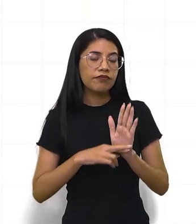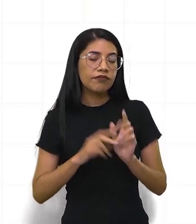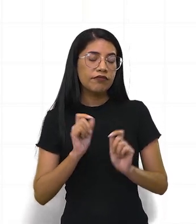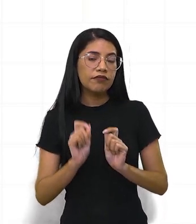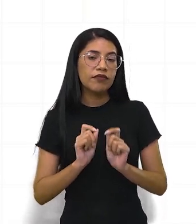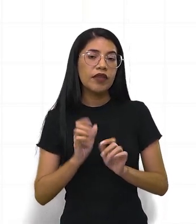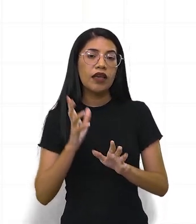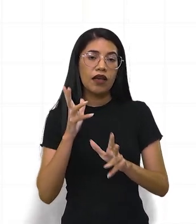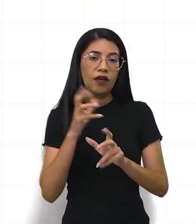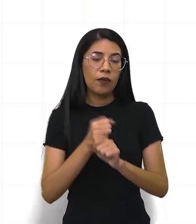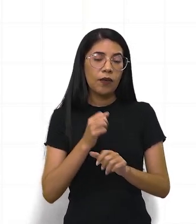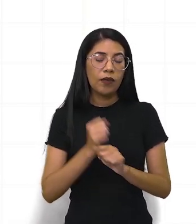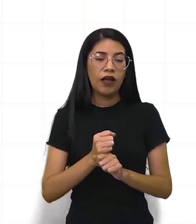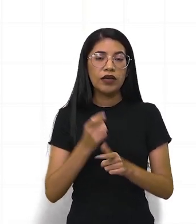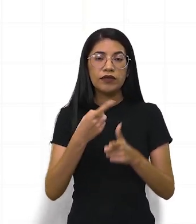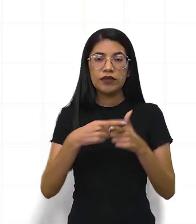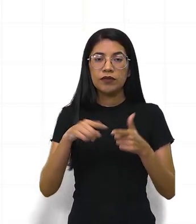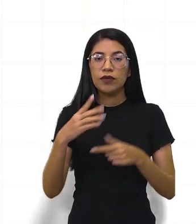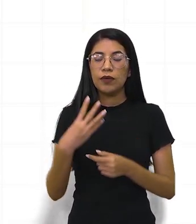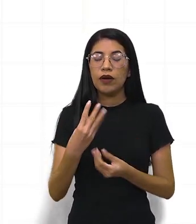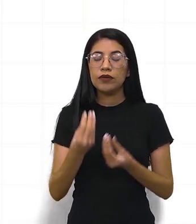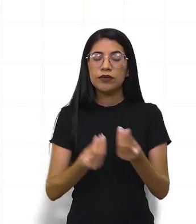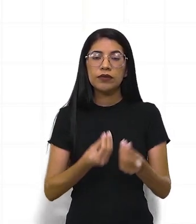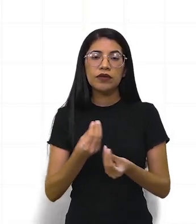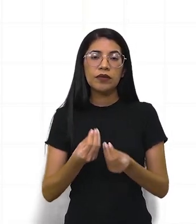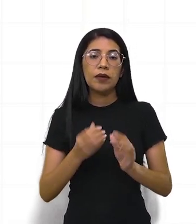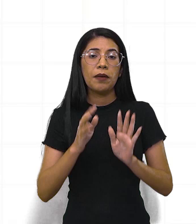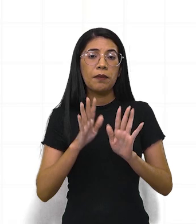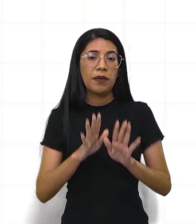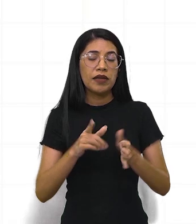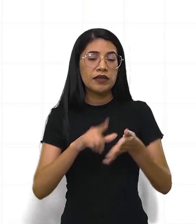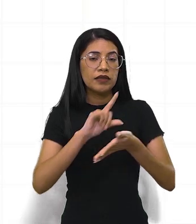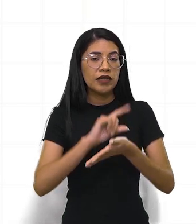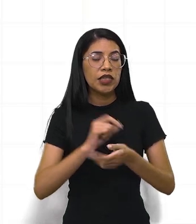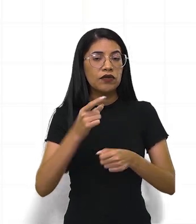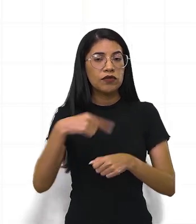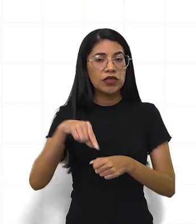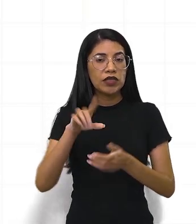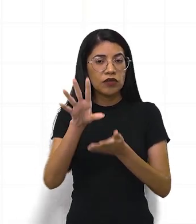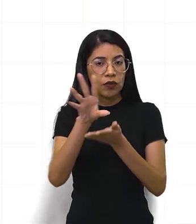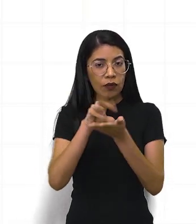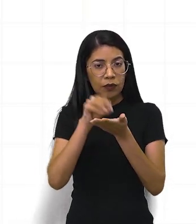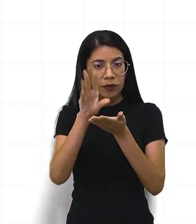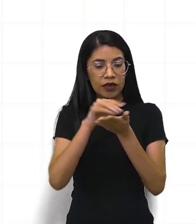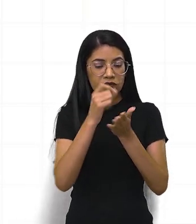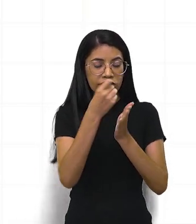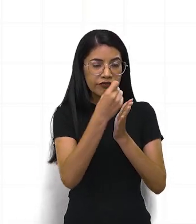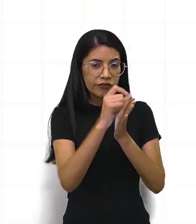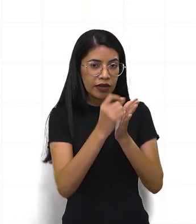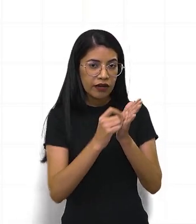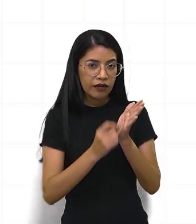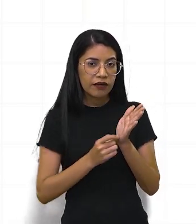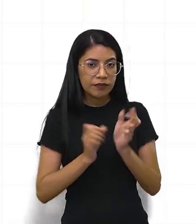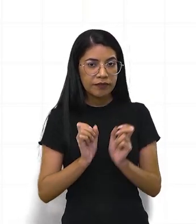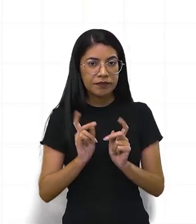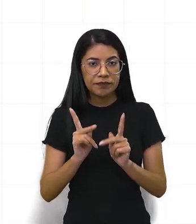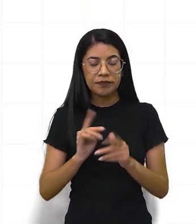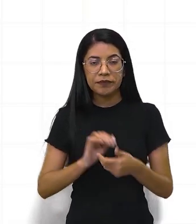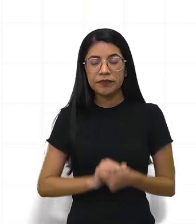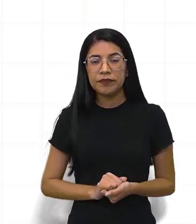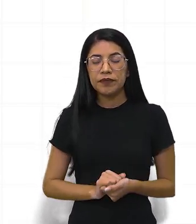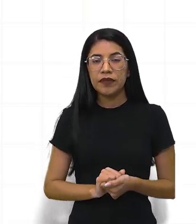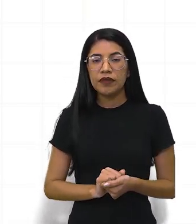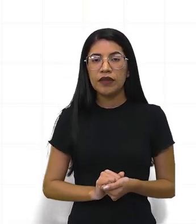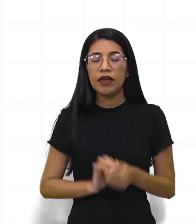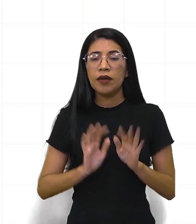cálculo do número 4. Enquanto isso, vocês vão fazendo as suas anotações. Quando é que um número